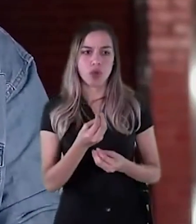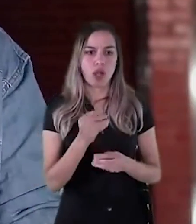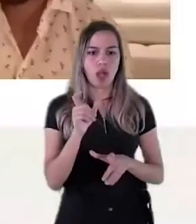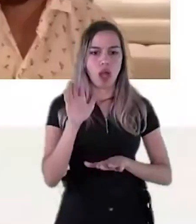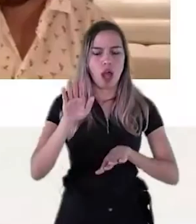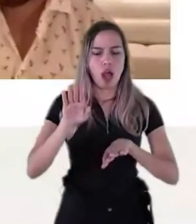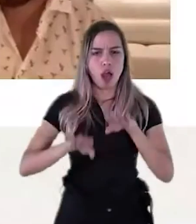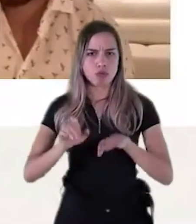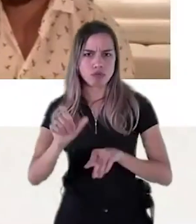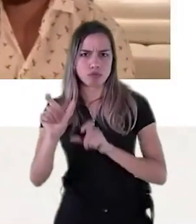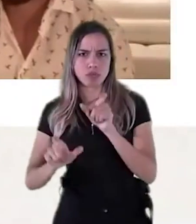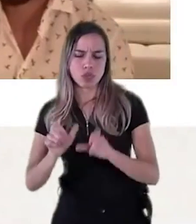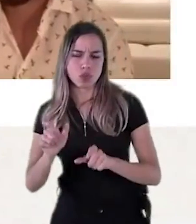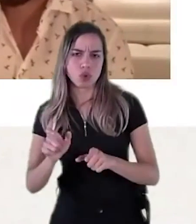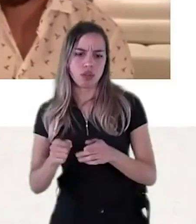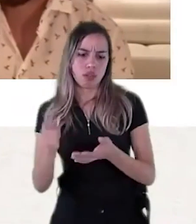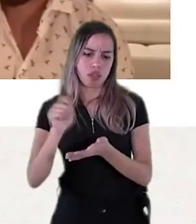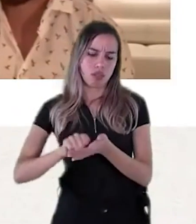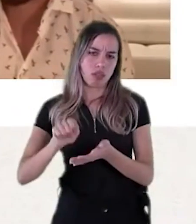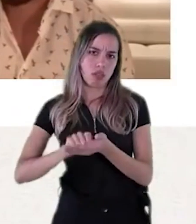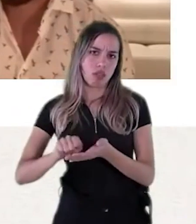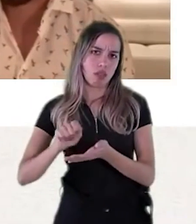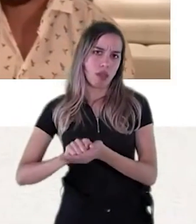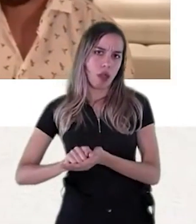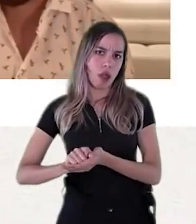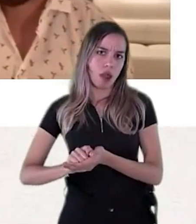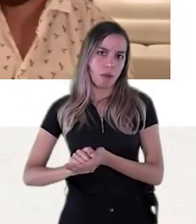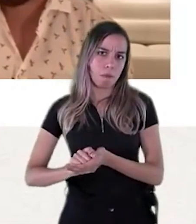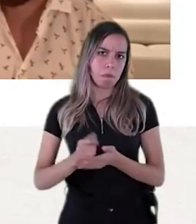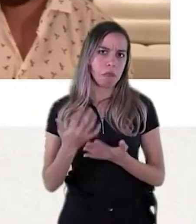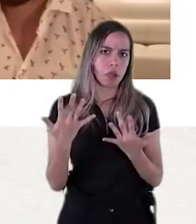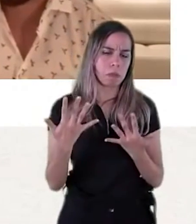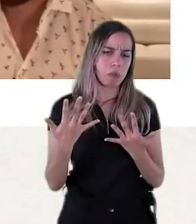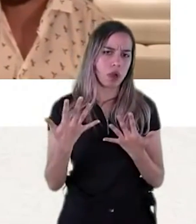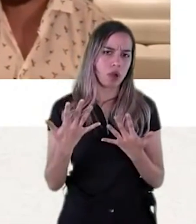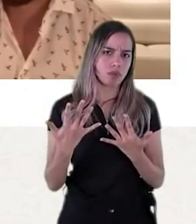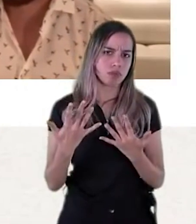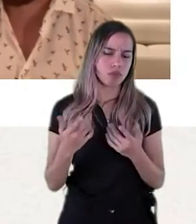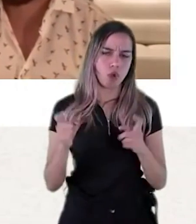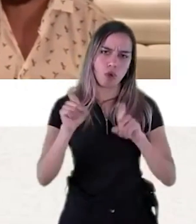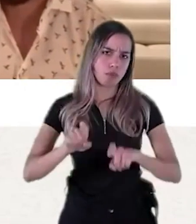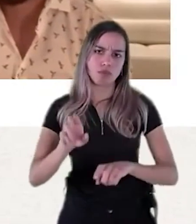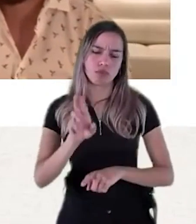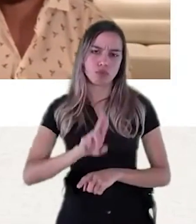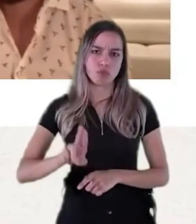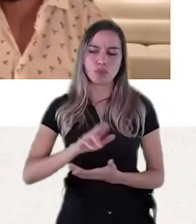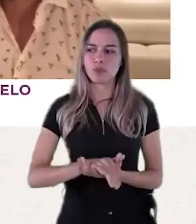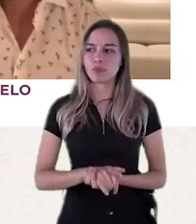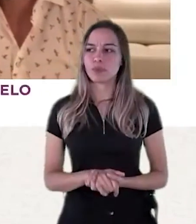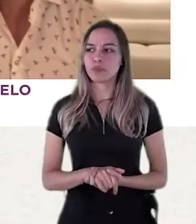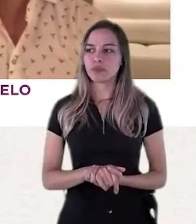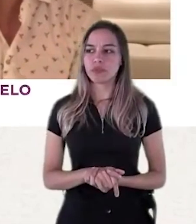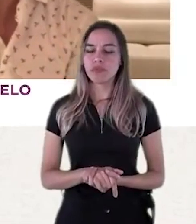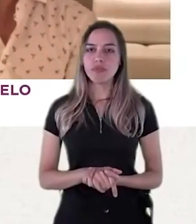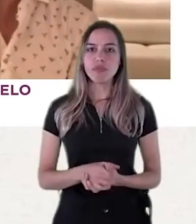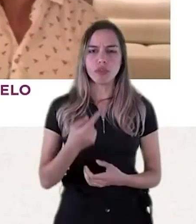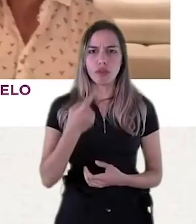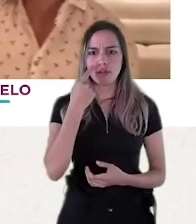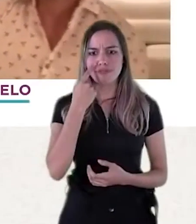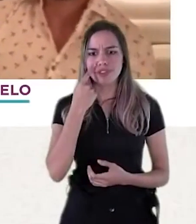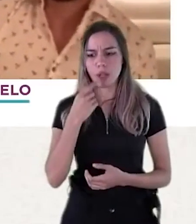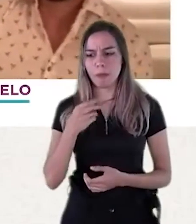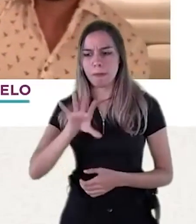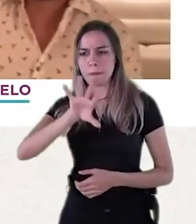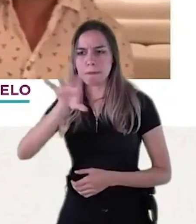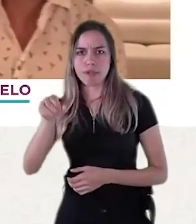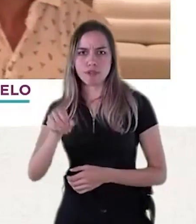Tantos, assim como o Amir Klink, né? Assim como há pouco tempo que o Rufato pegou um computador para escrever. Cada um